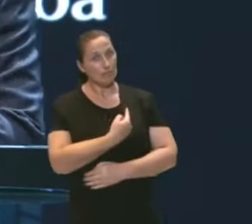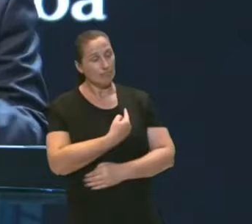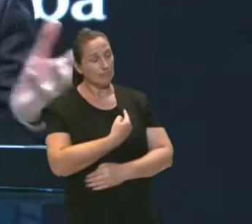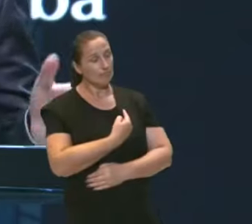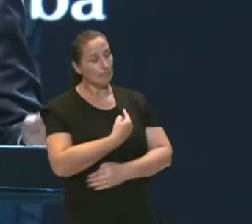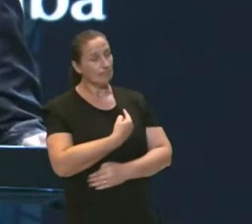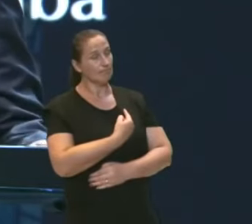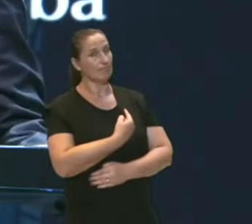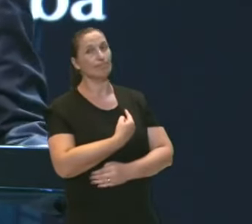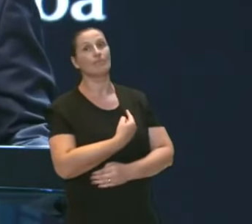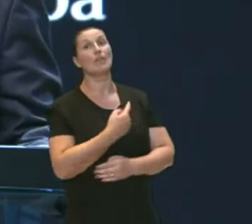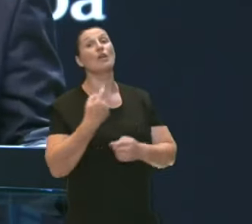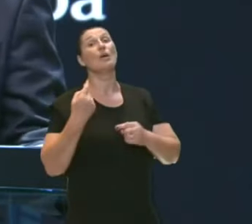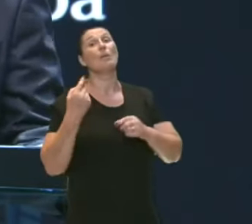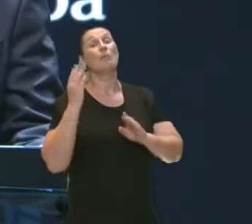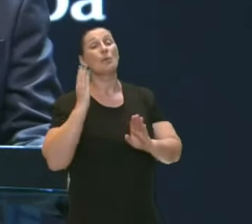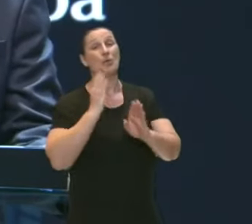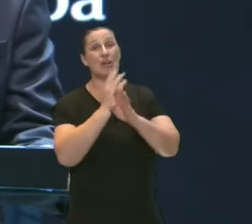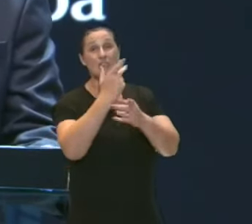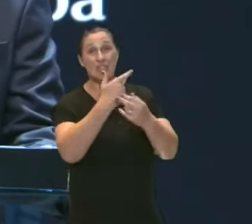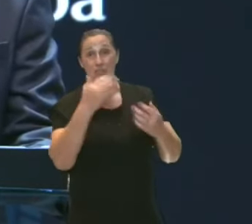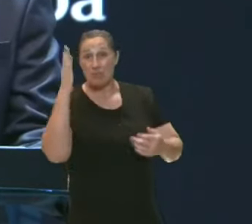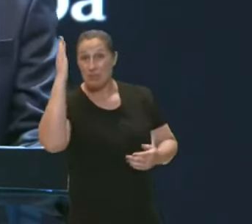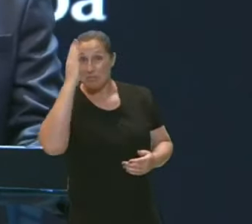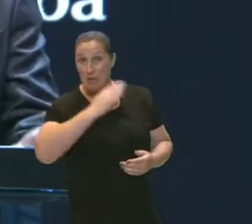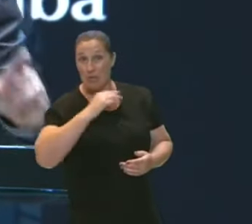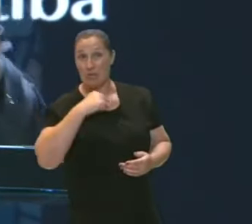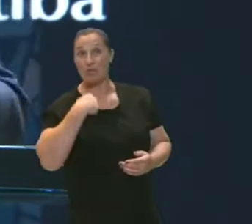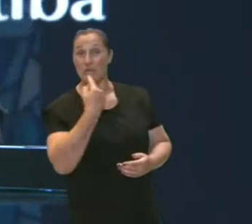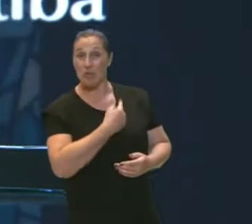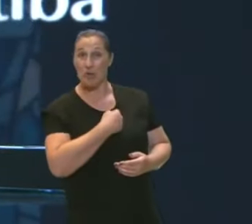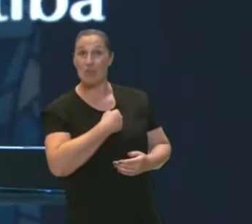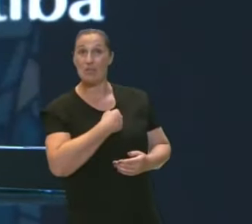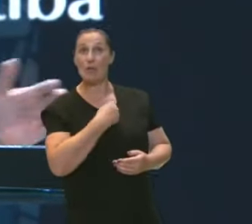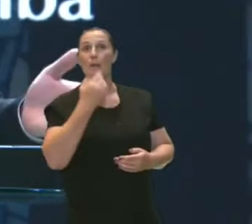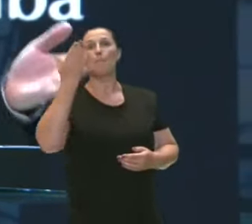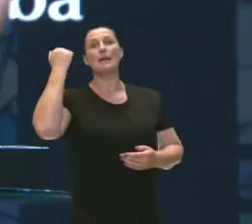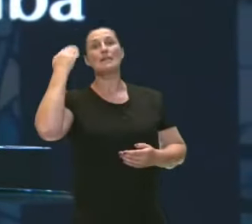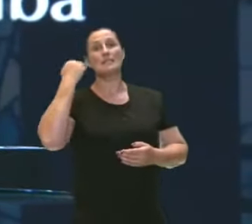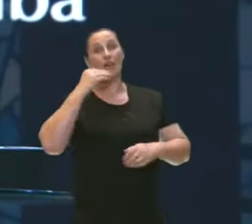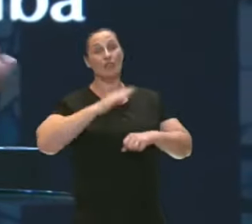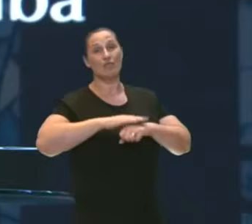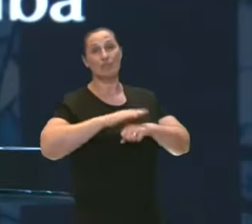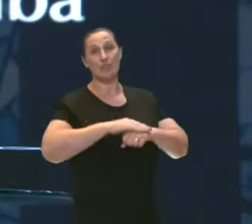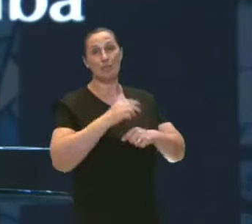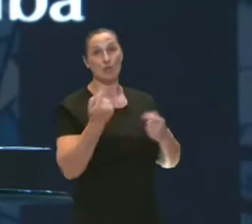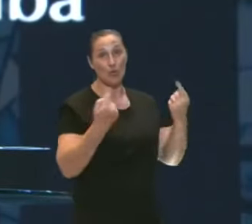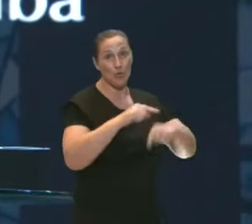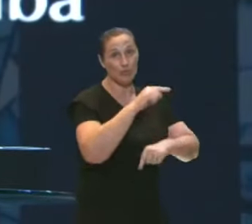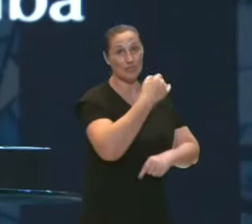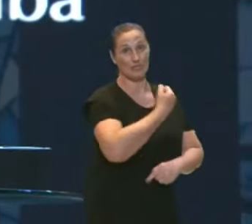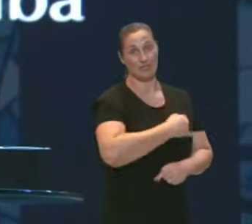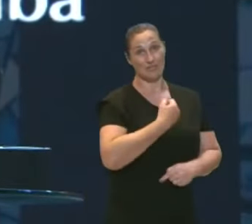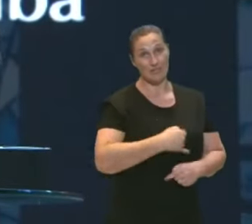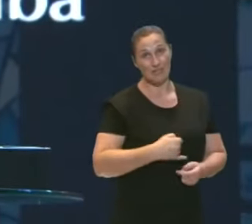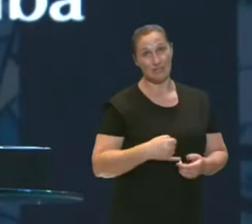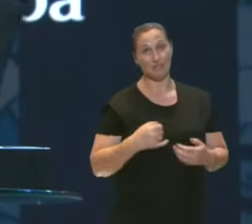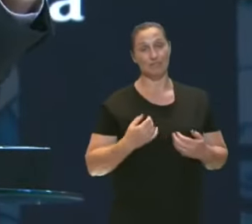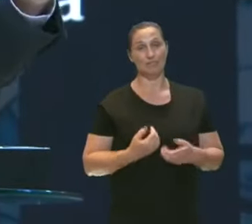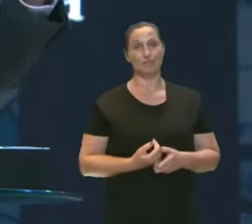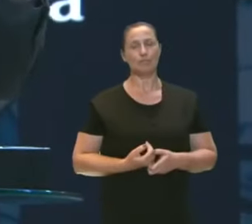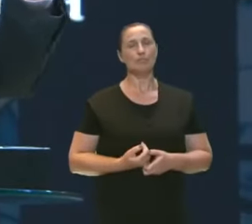por causa de tudo aquilo que nós fizemos com ele? E é curioso, porque se você for olhar a história toda, você vai ver que